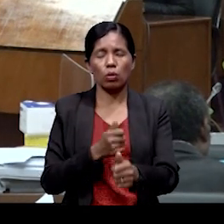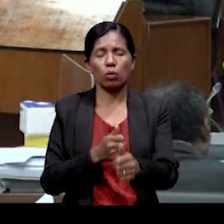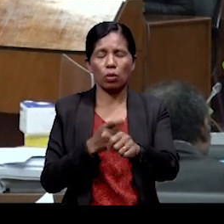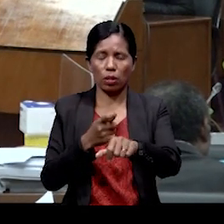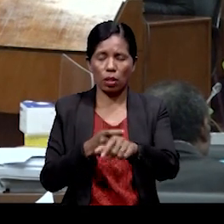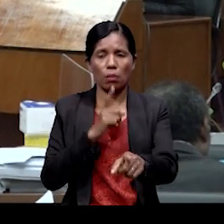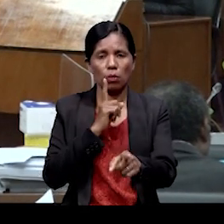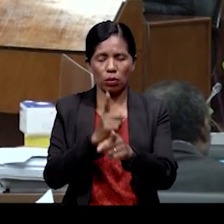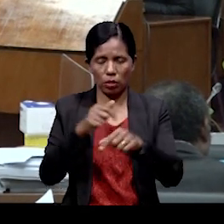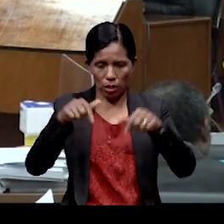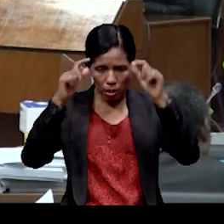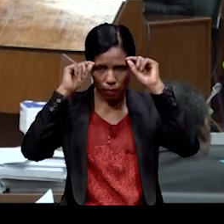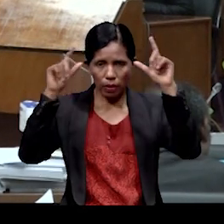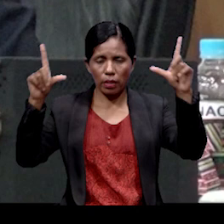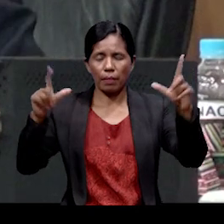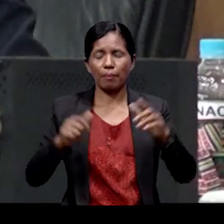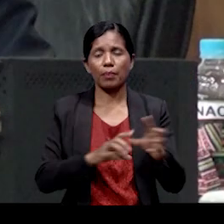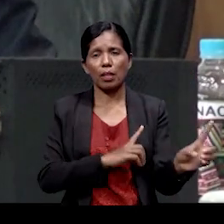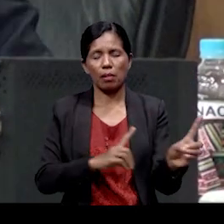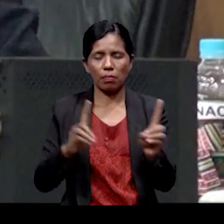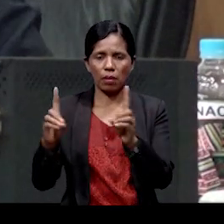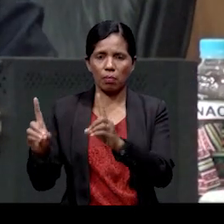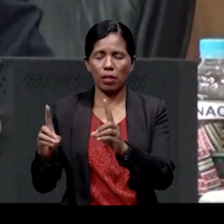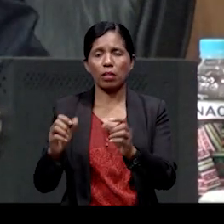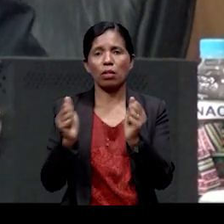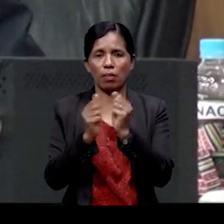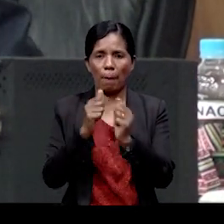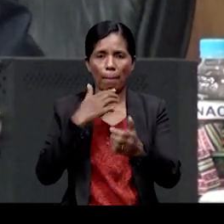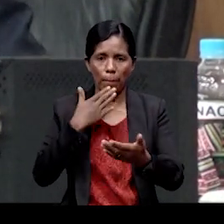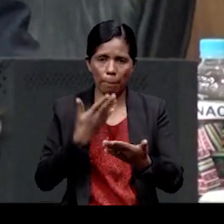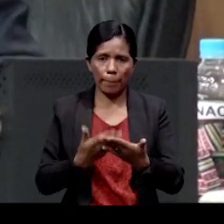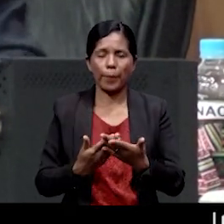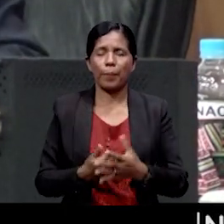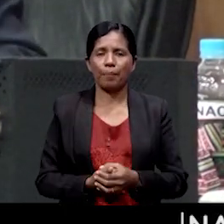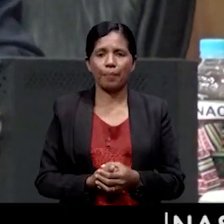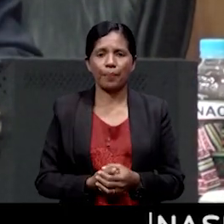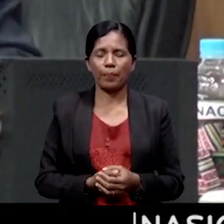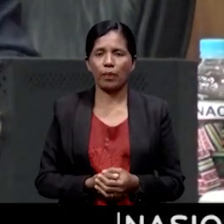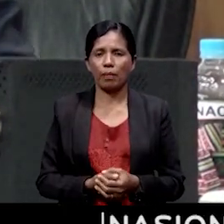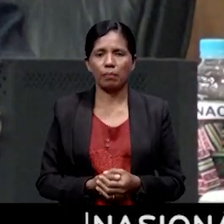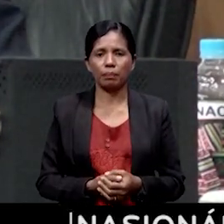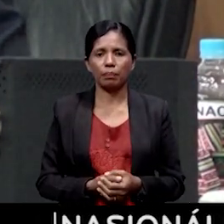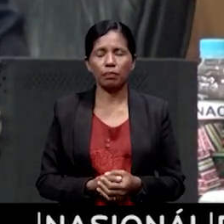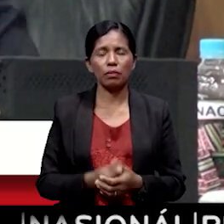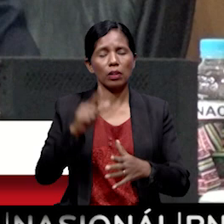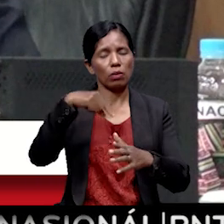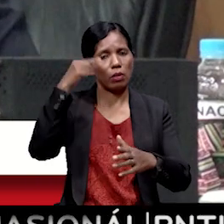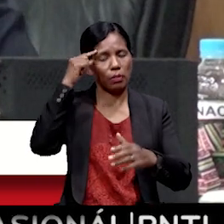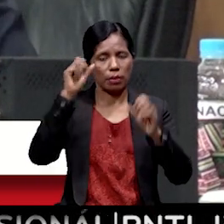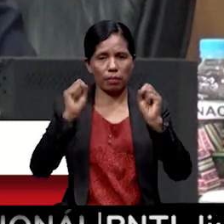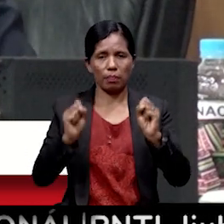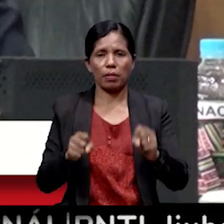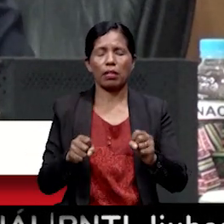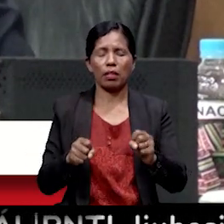a Timor-Leste. Implementa de dia e governo bele rola medidas